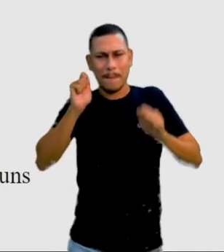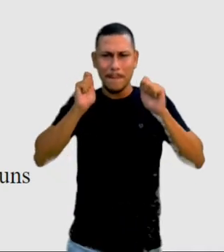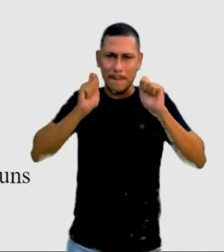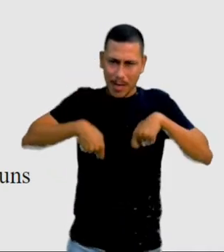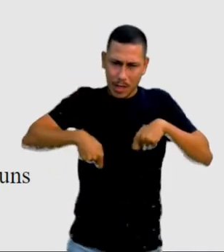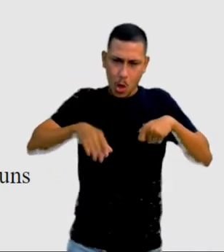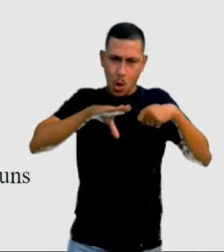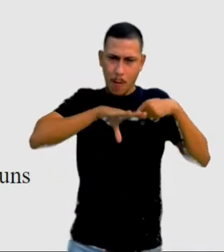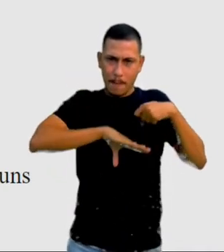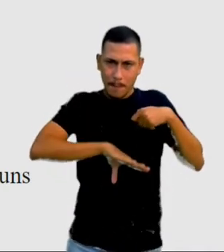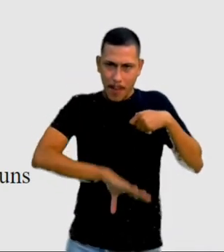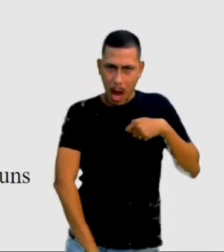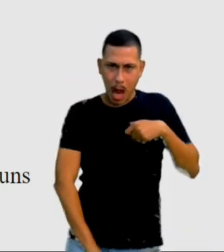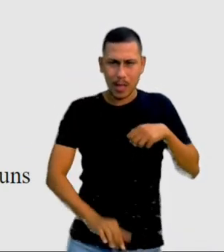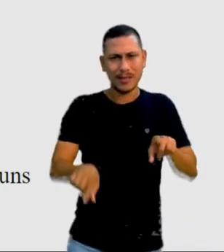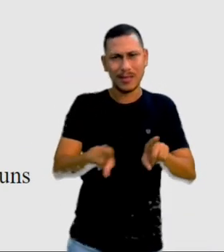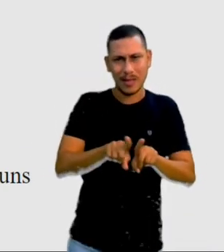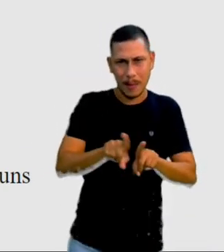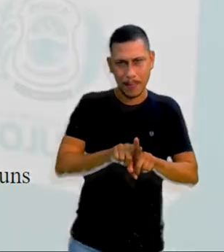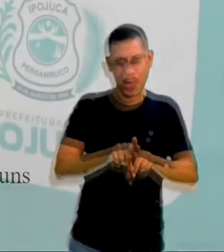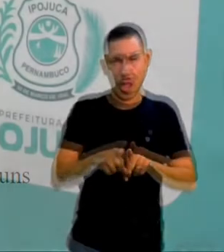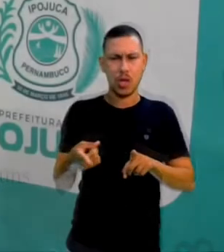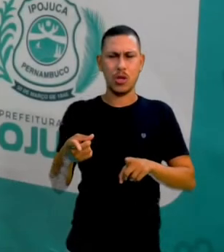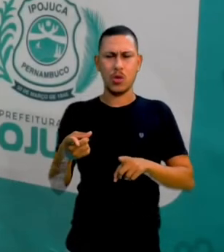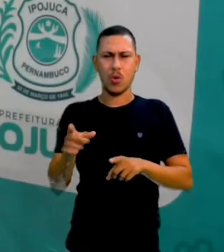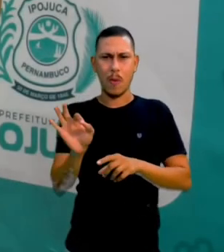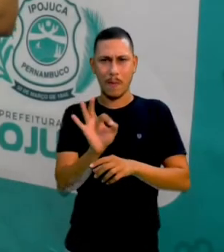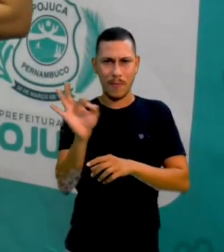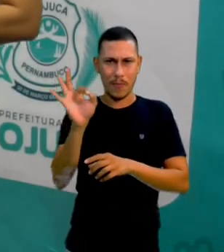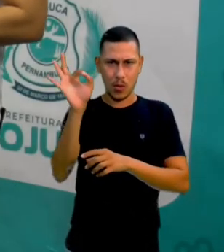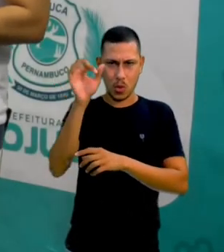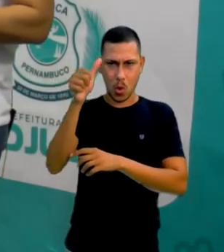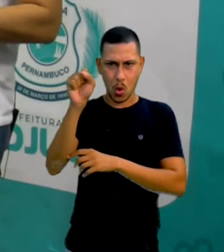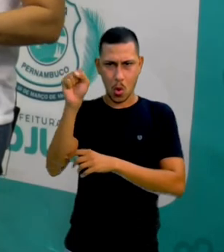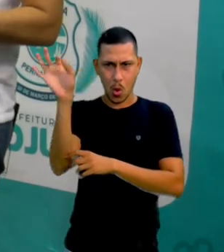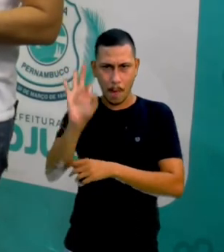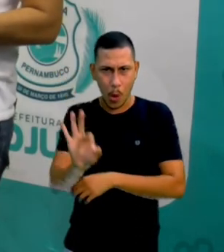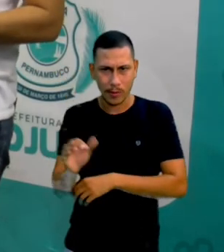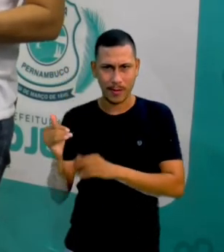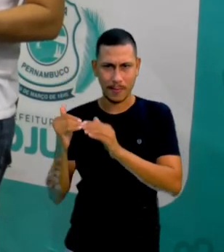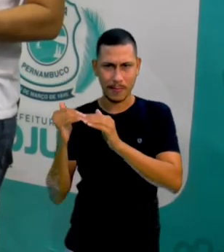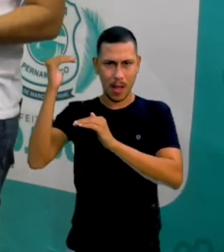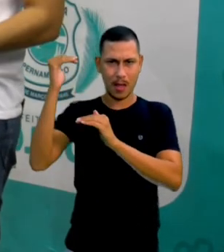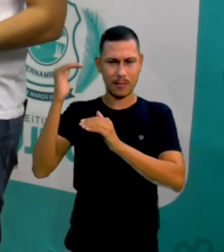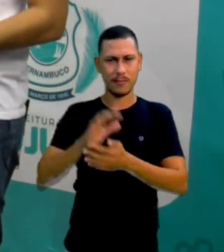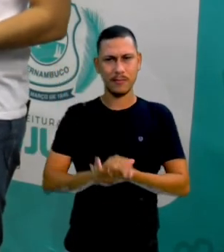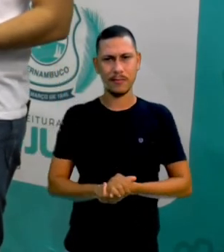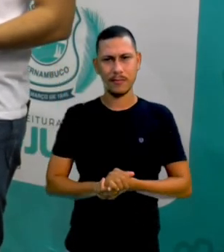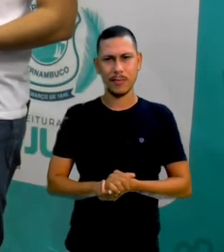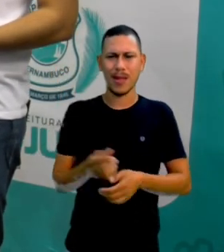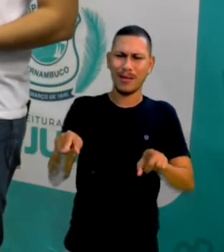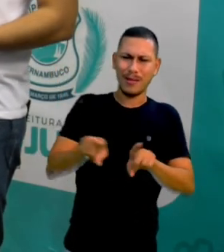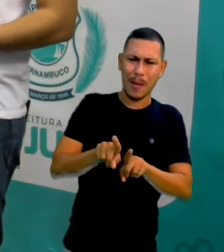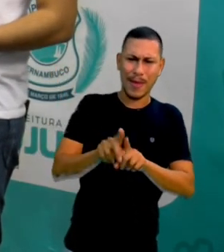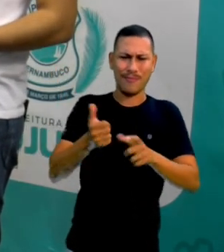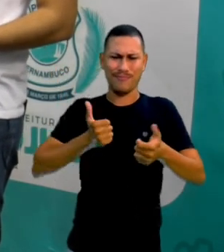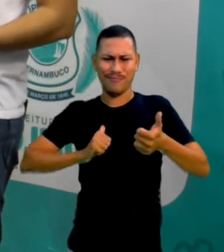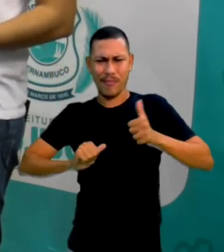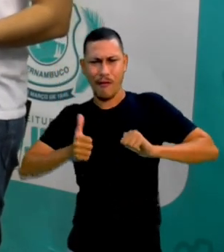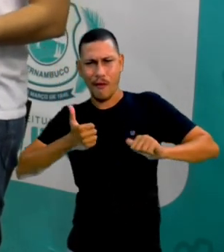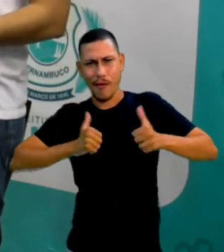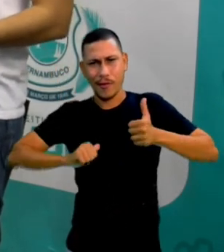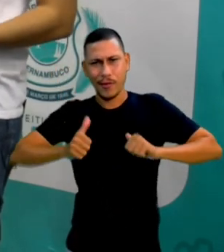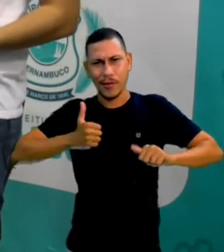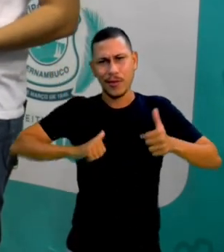de gordura que está ali acima dos 8%, tá certo? Dentro do contexto também de ansiedade, a gente